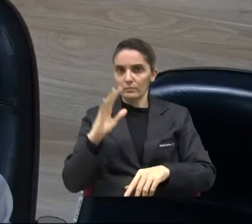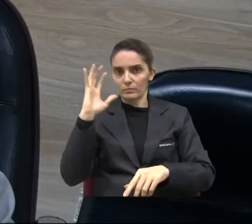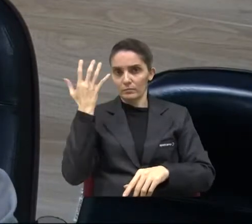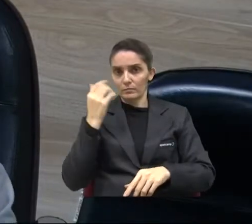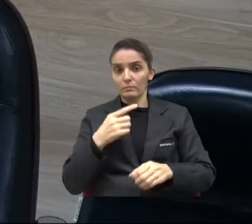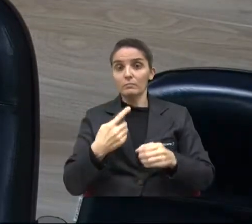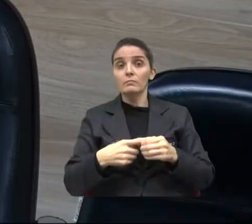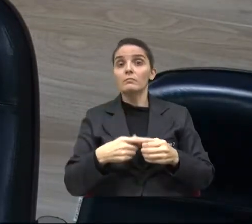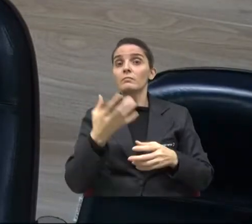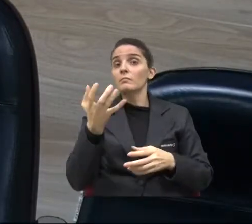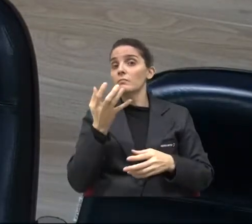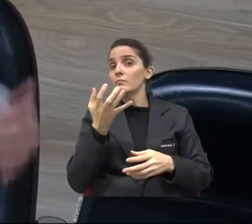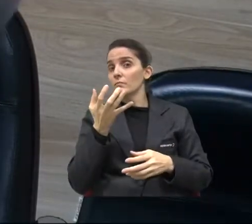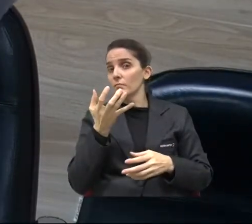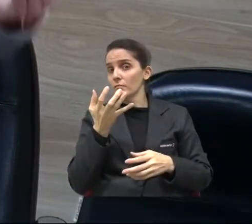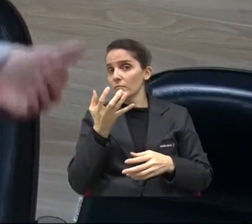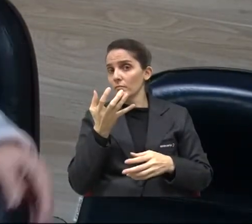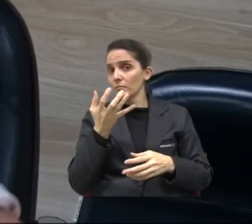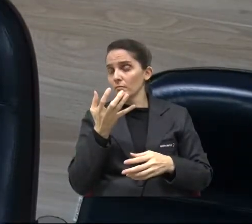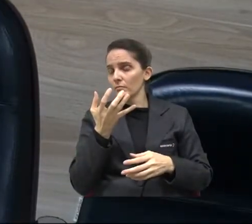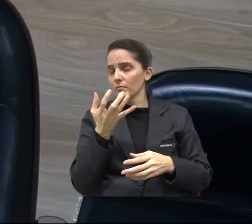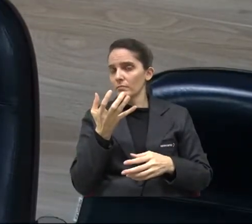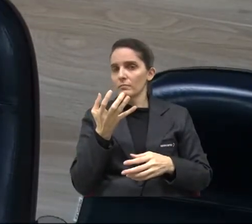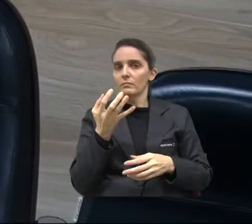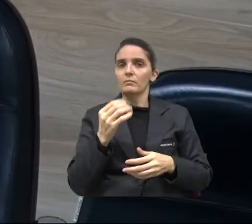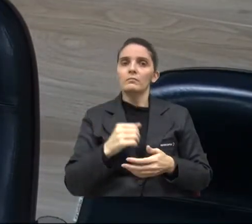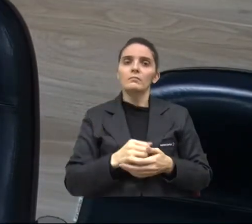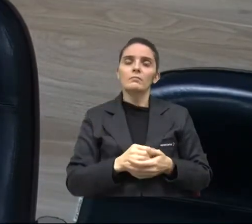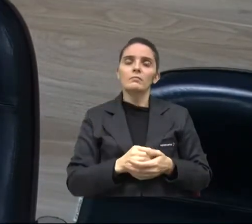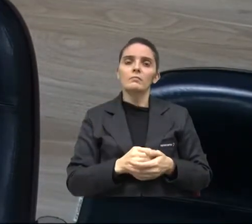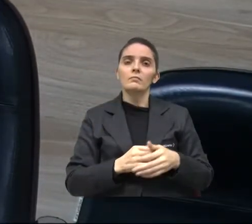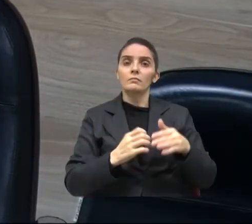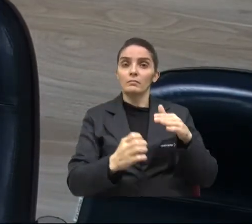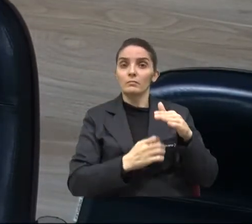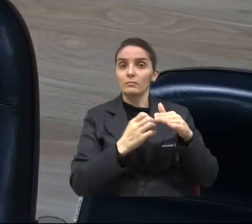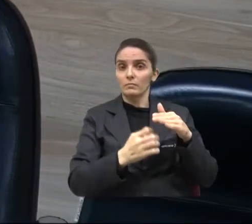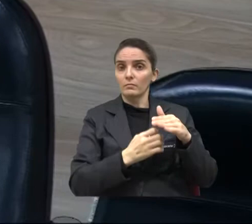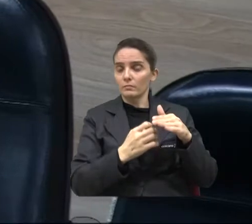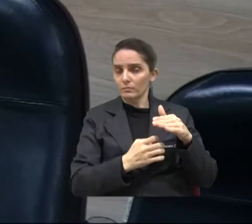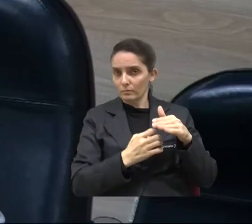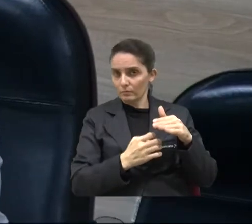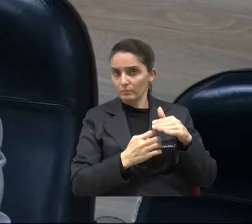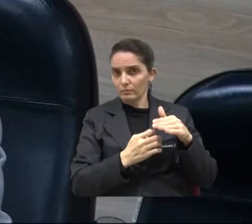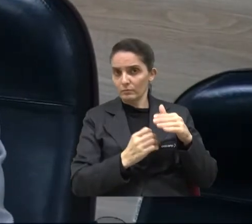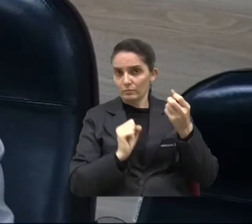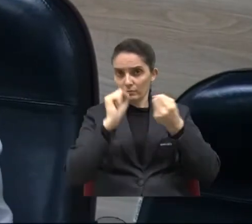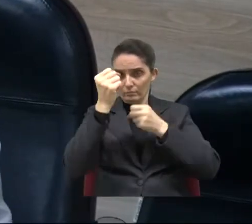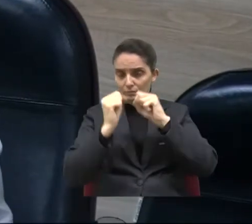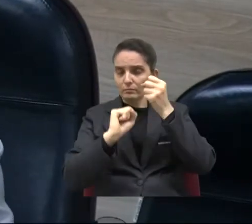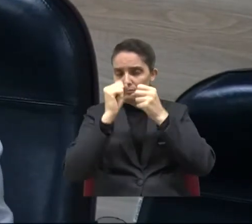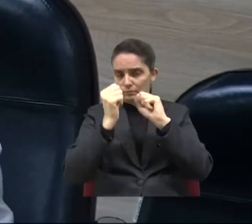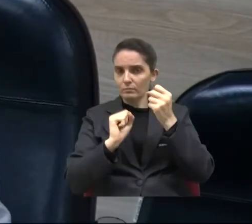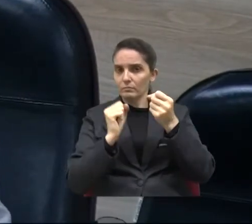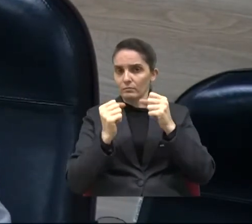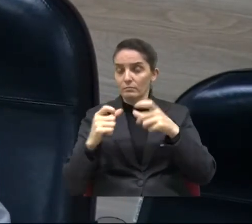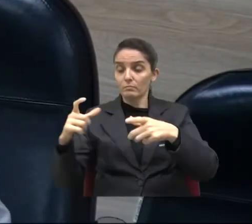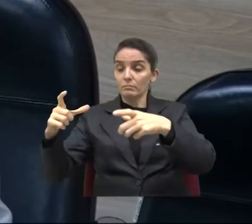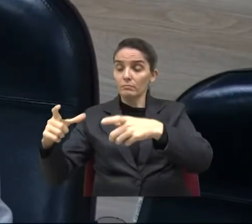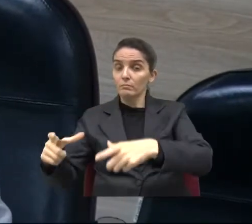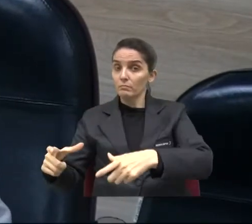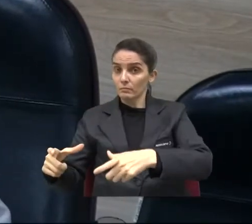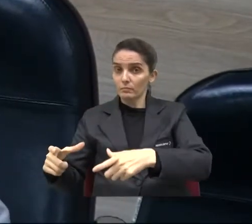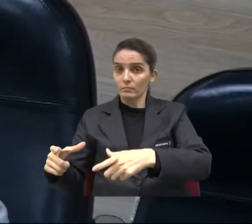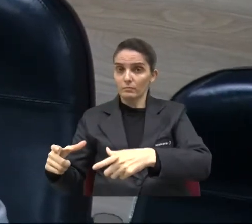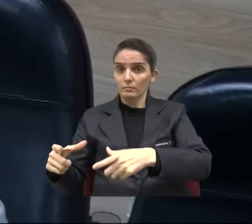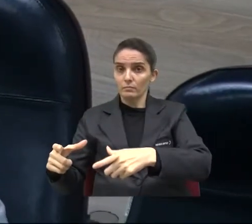queria receber a intenção de ter um empreendimento numa área